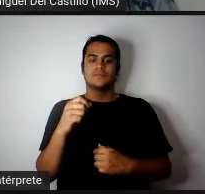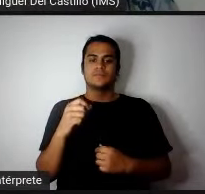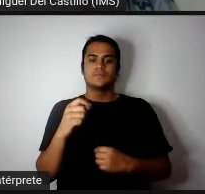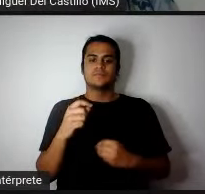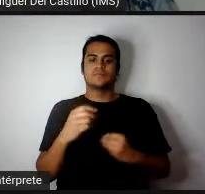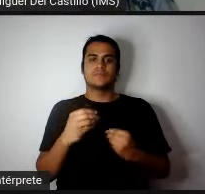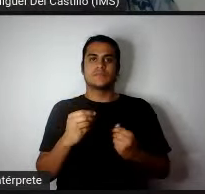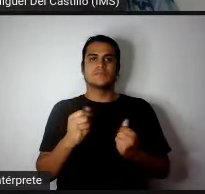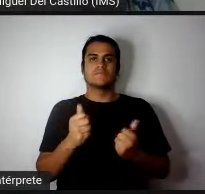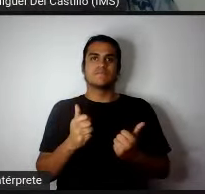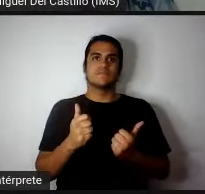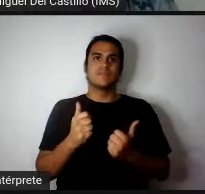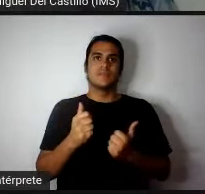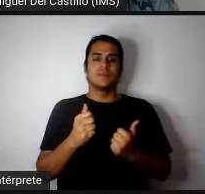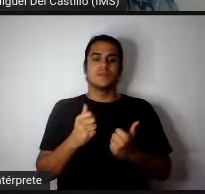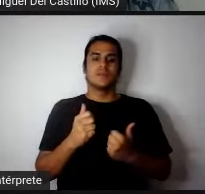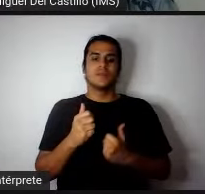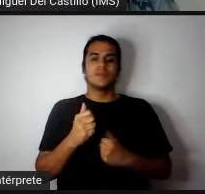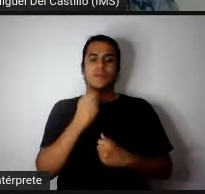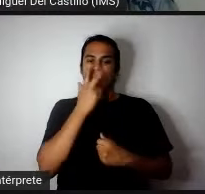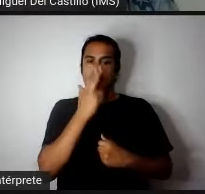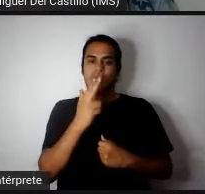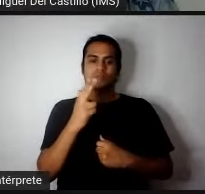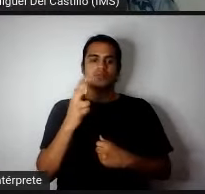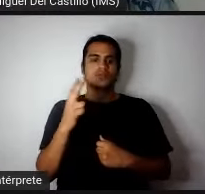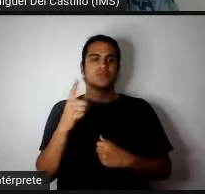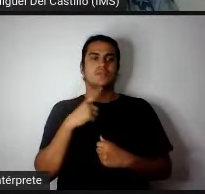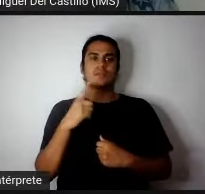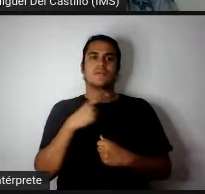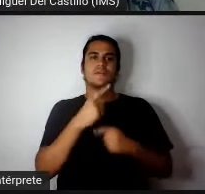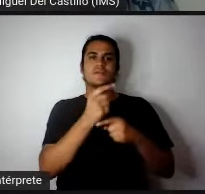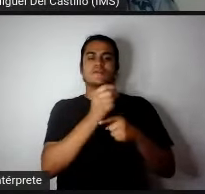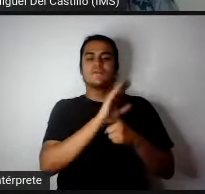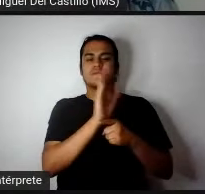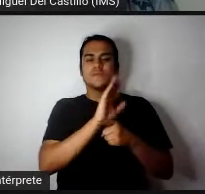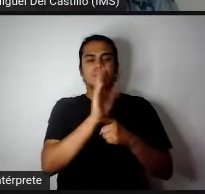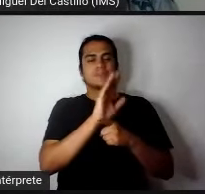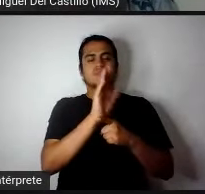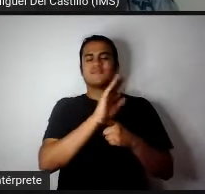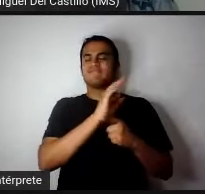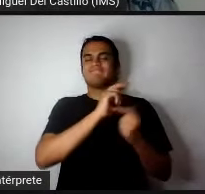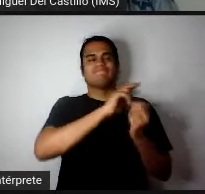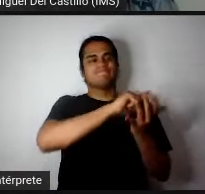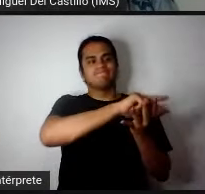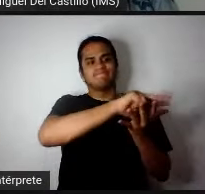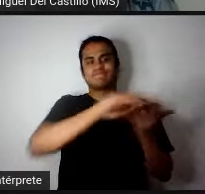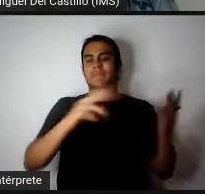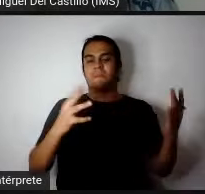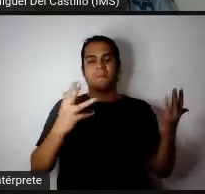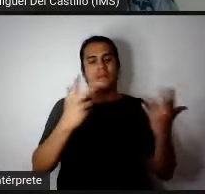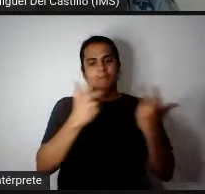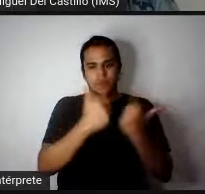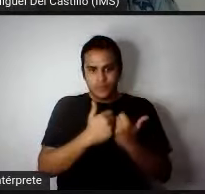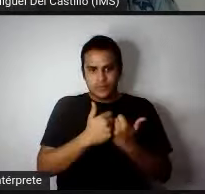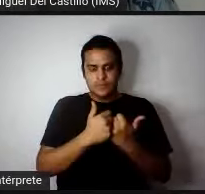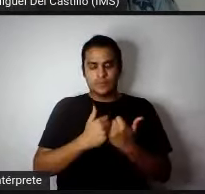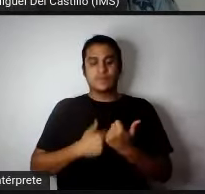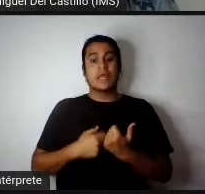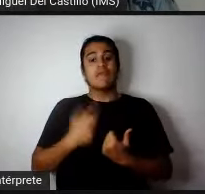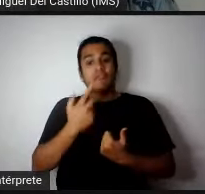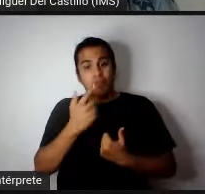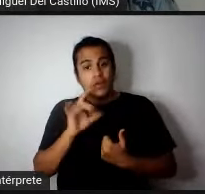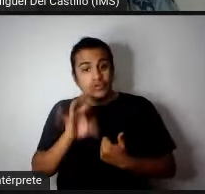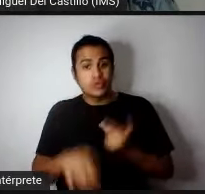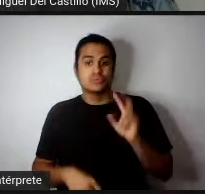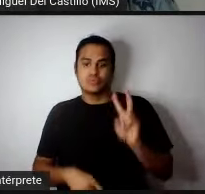Agora, acho que tem muitos filmes que são maravilhosos. Vou só mencionar duas.